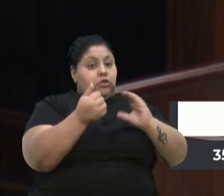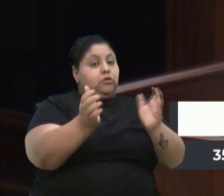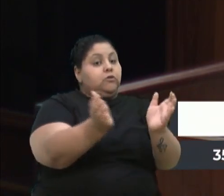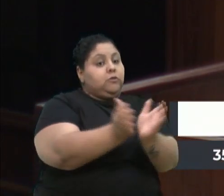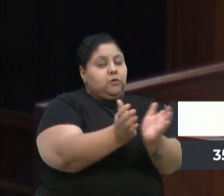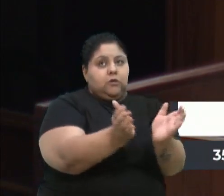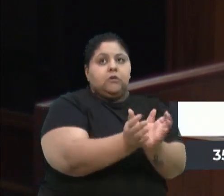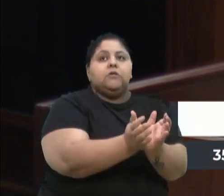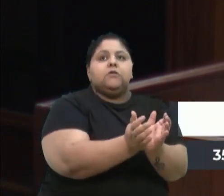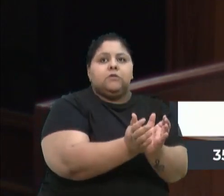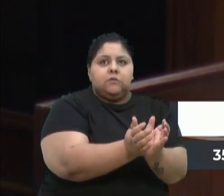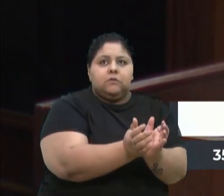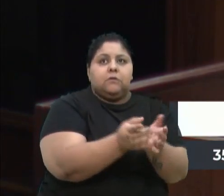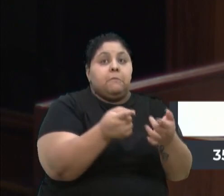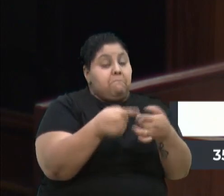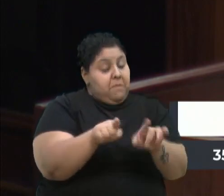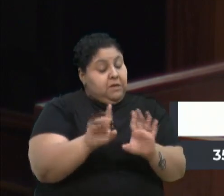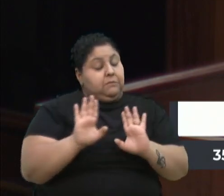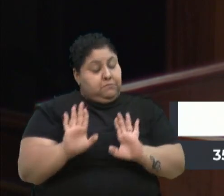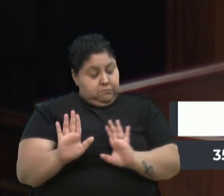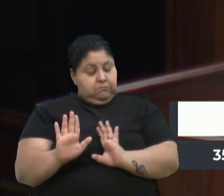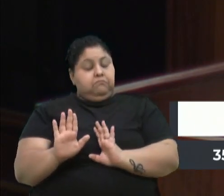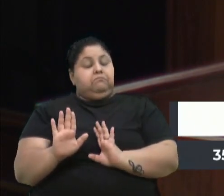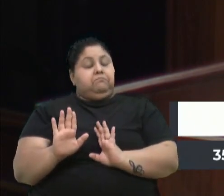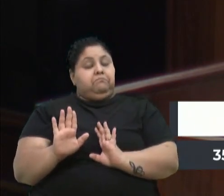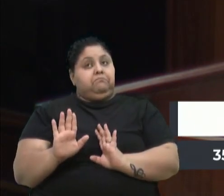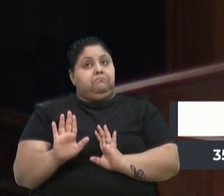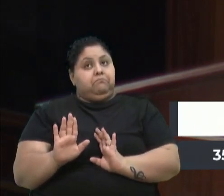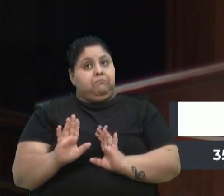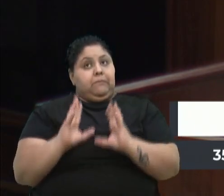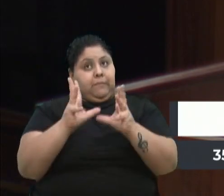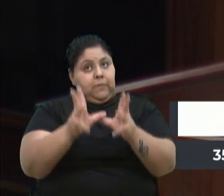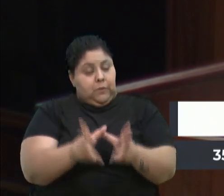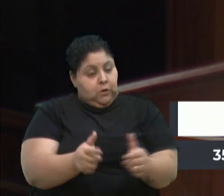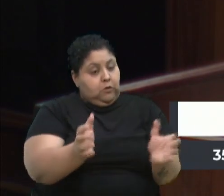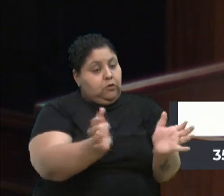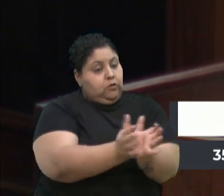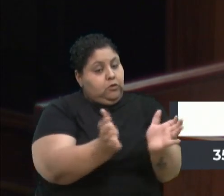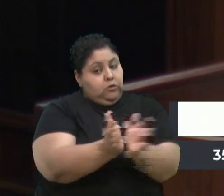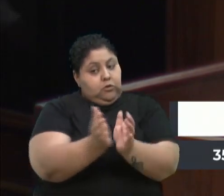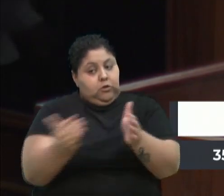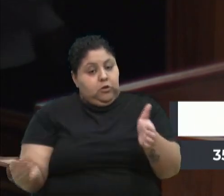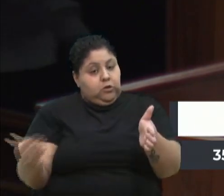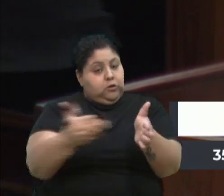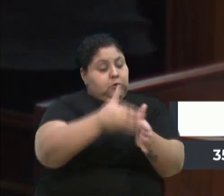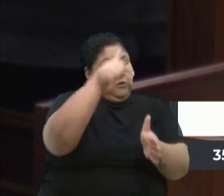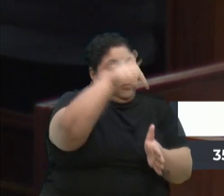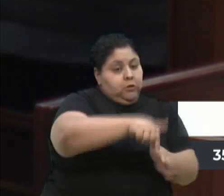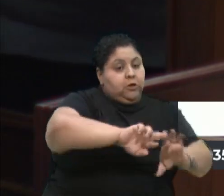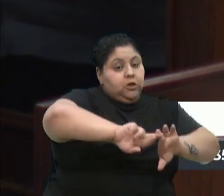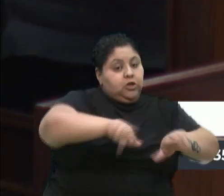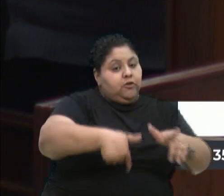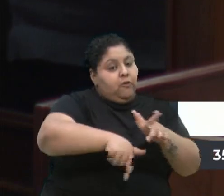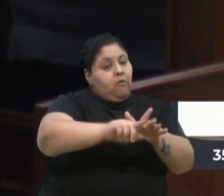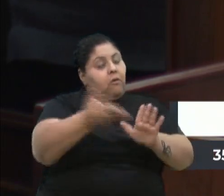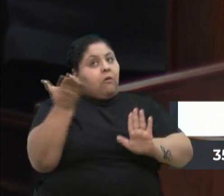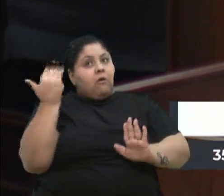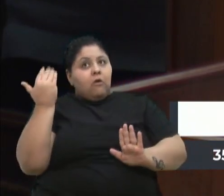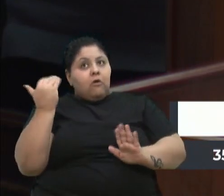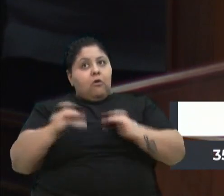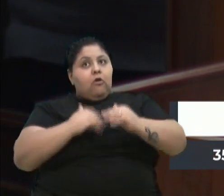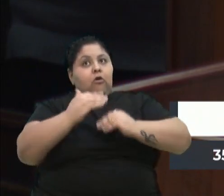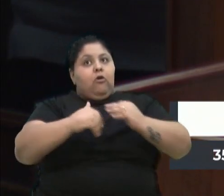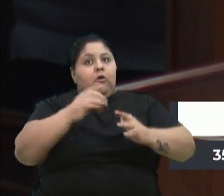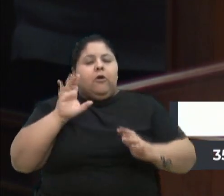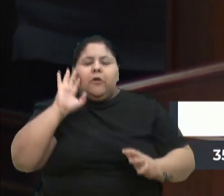vendo desastre. Mas assim, olha, toda a equipe vieram para cá. Diferente do antecessor, que quando deu as enchentes, o senhor